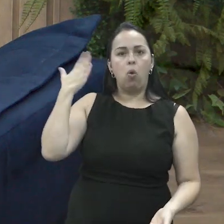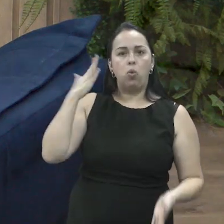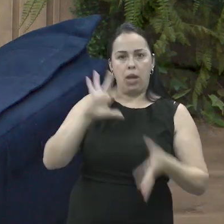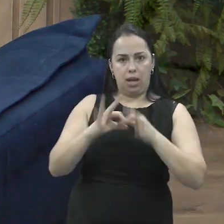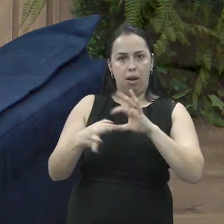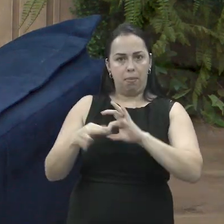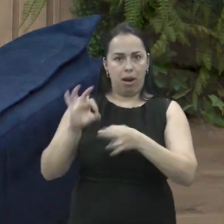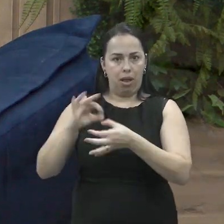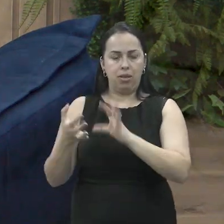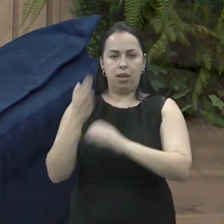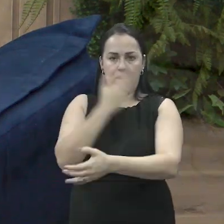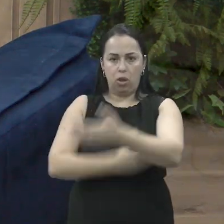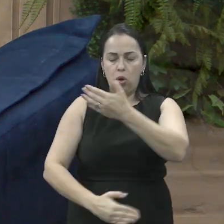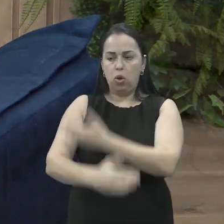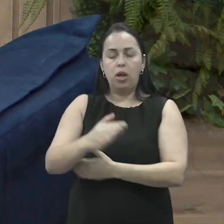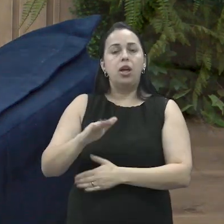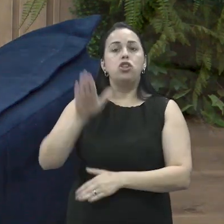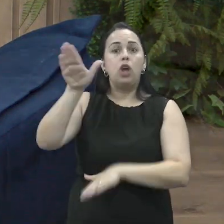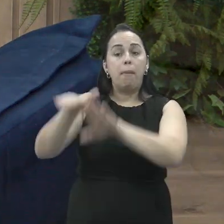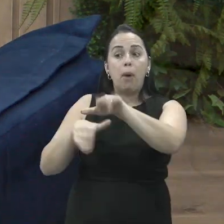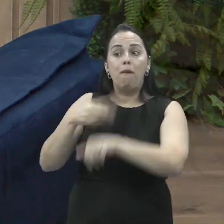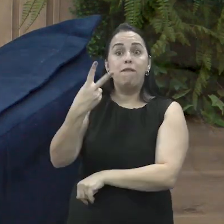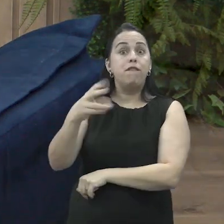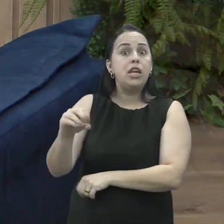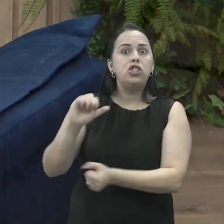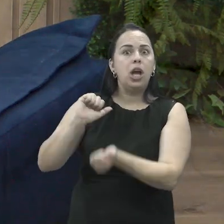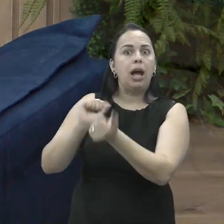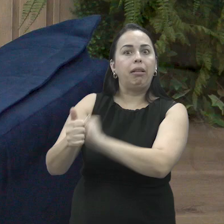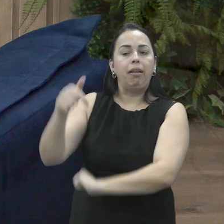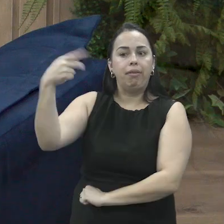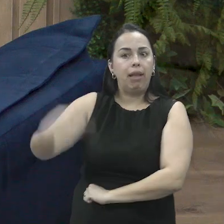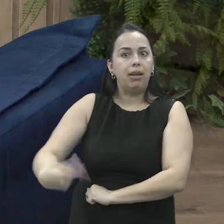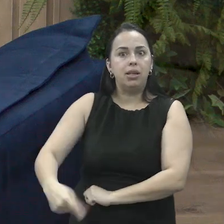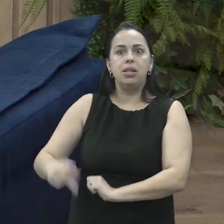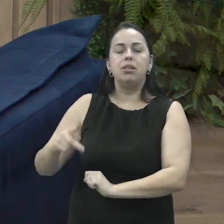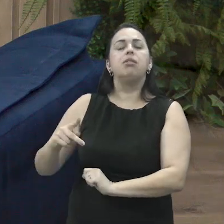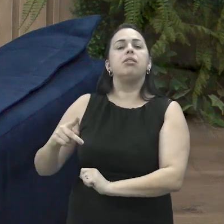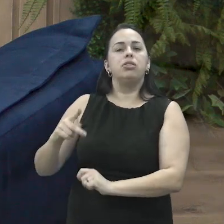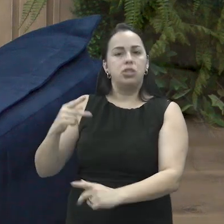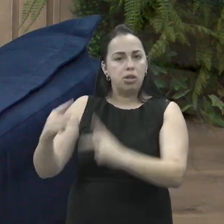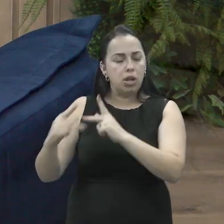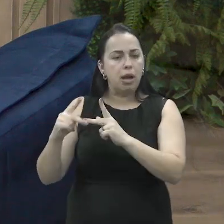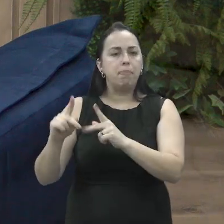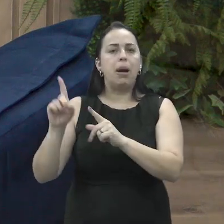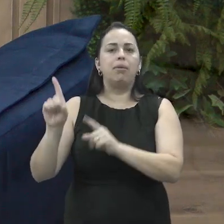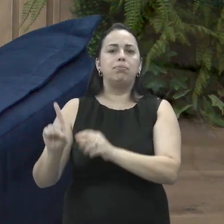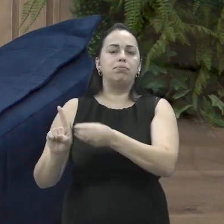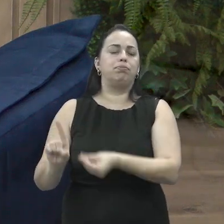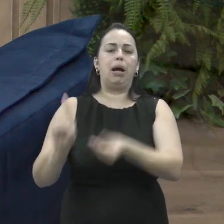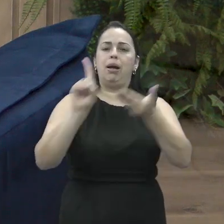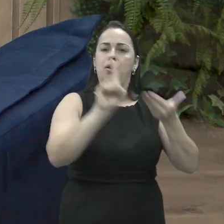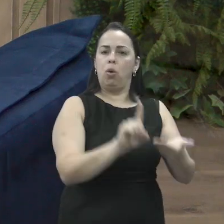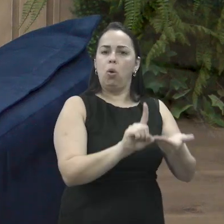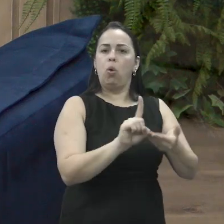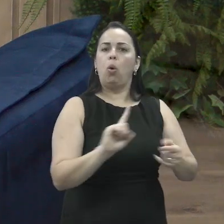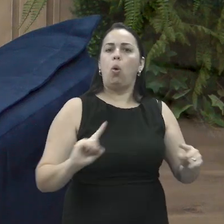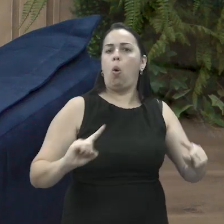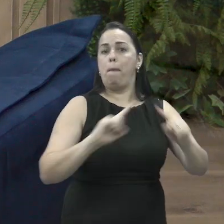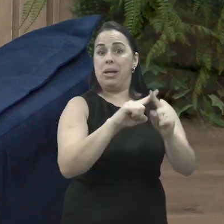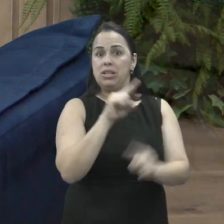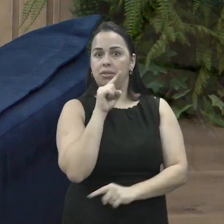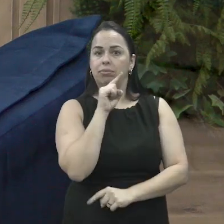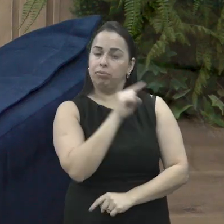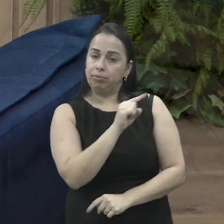última Paralimpíada saíram quase mais de 20 atletas aqui da nossa cidade, para atletas, né? Competir lá. E a gente tem acompanhado